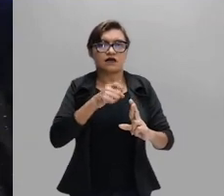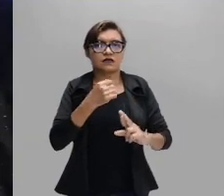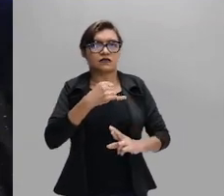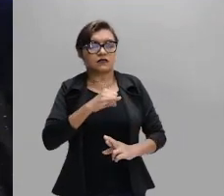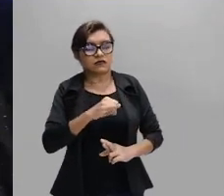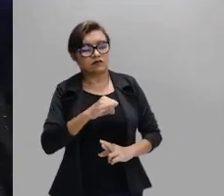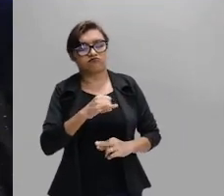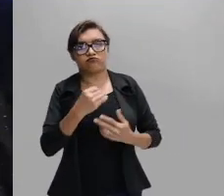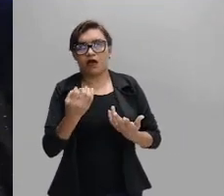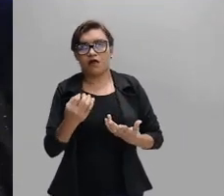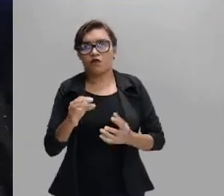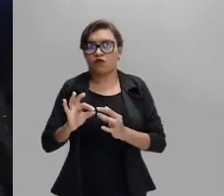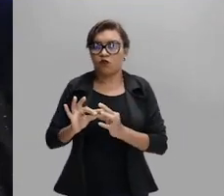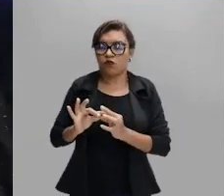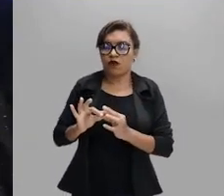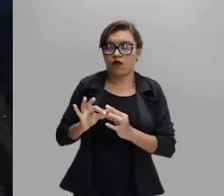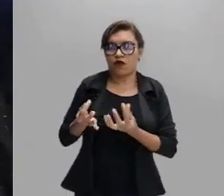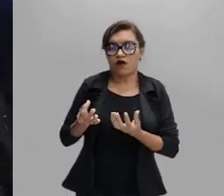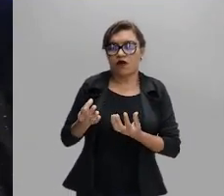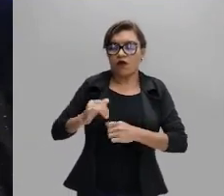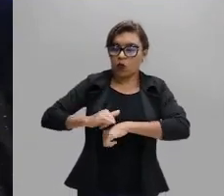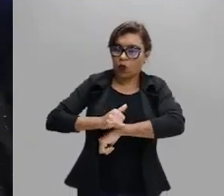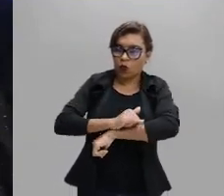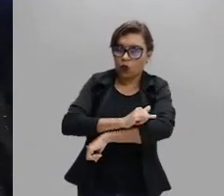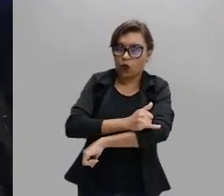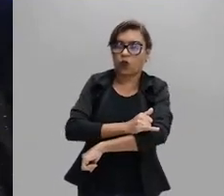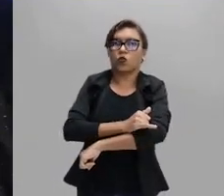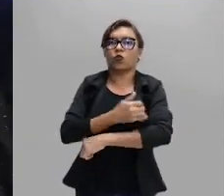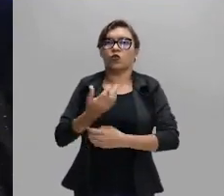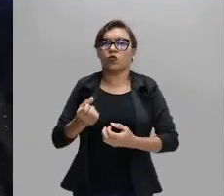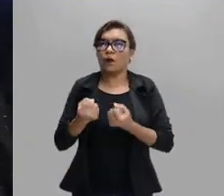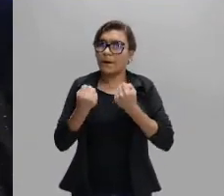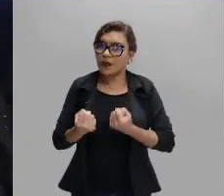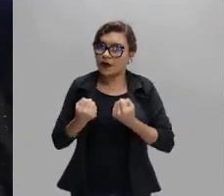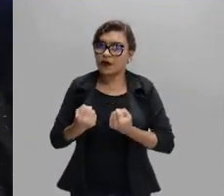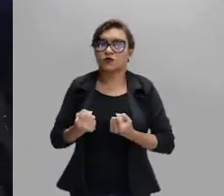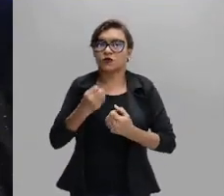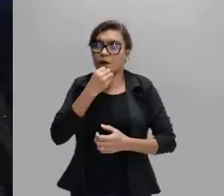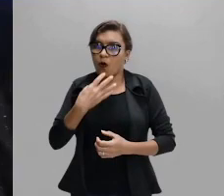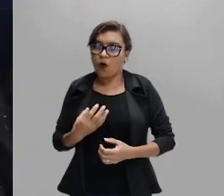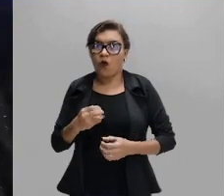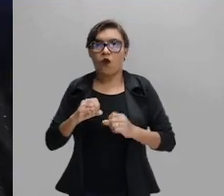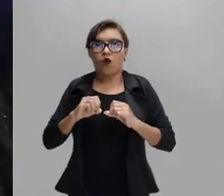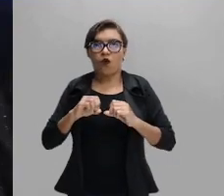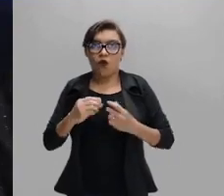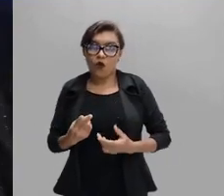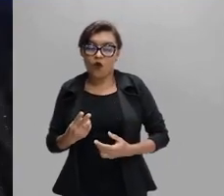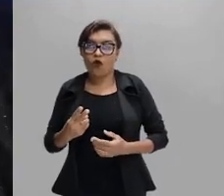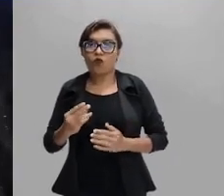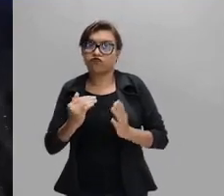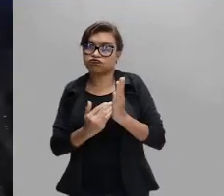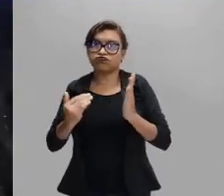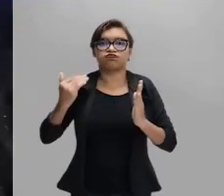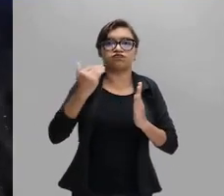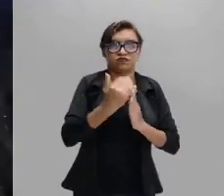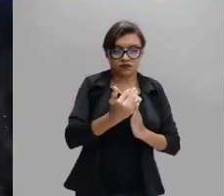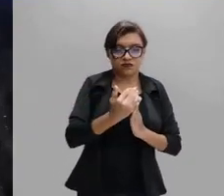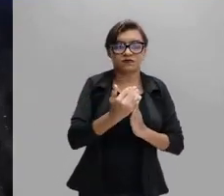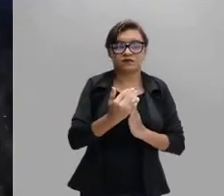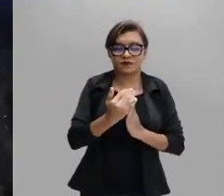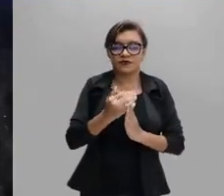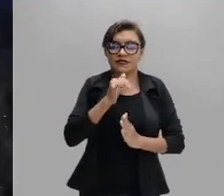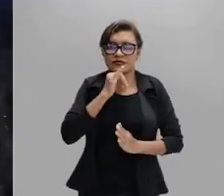do peso, se eu estou acima do peso, se eu tenho obesidade grau 1, se eu estou no peso normal. Tudo isso vai acontecer através